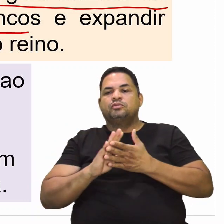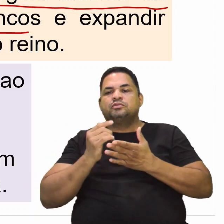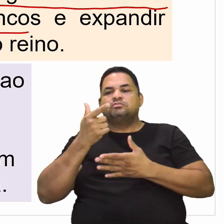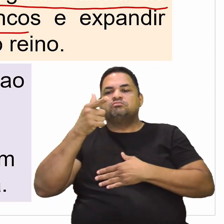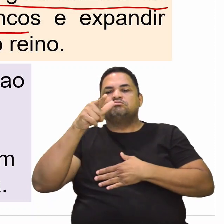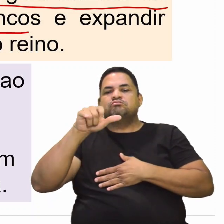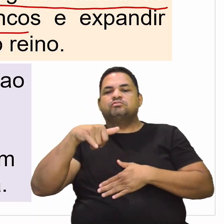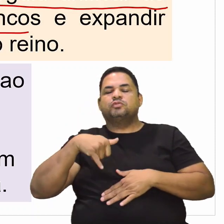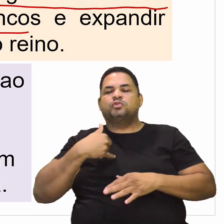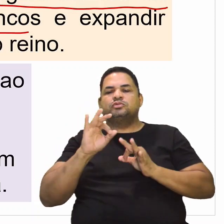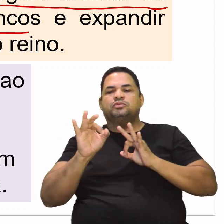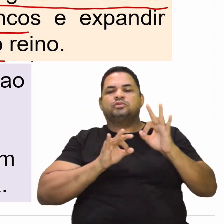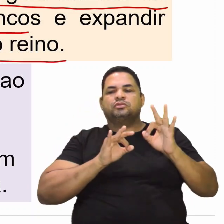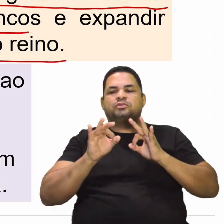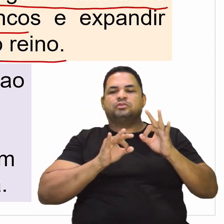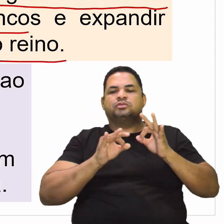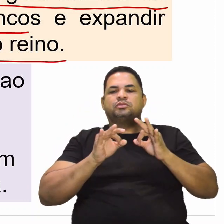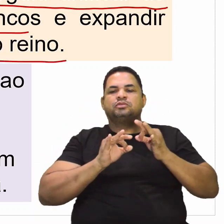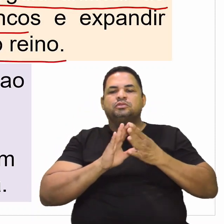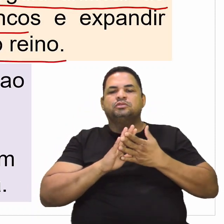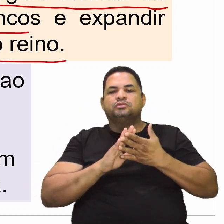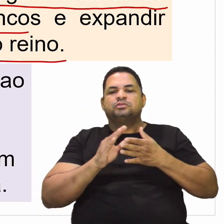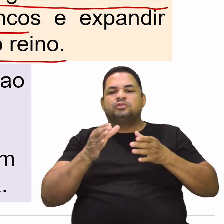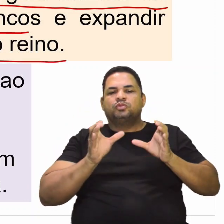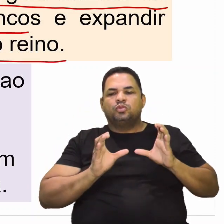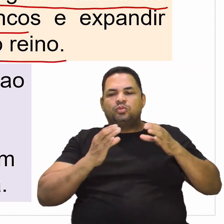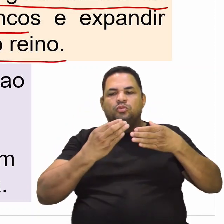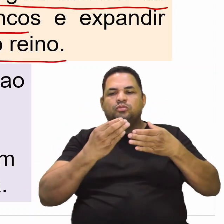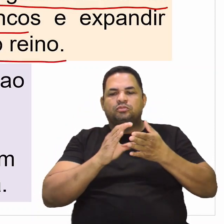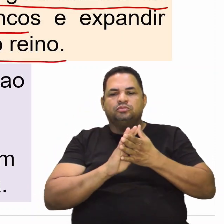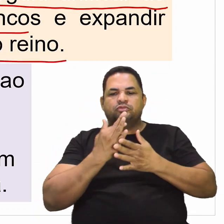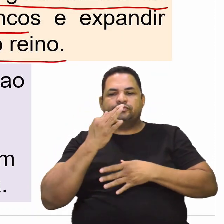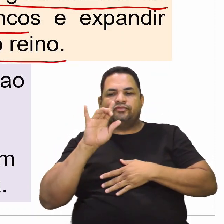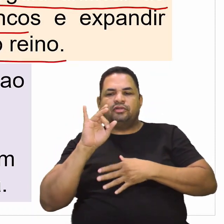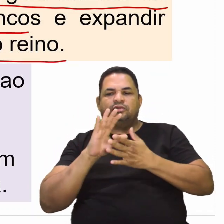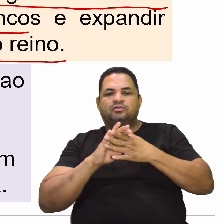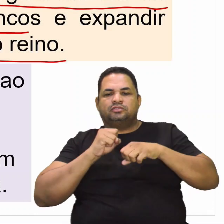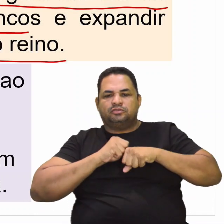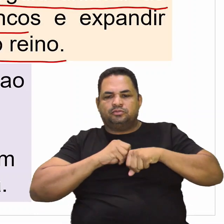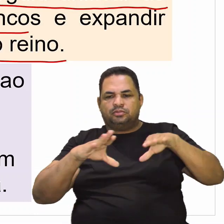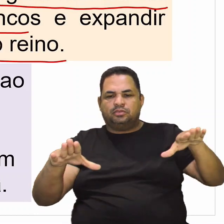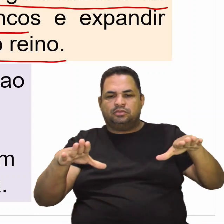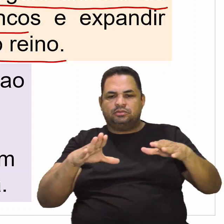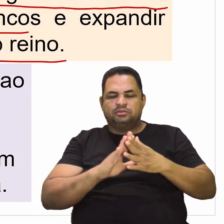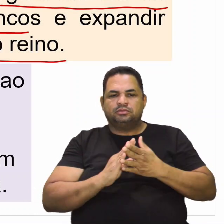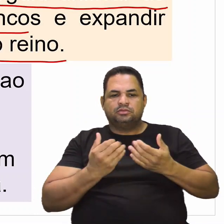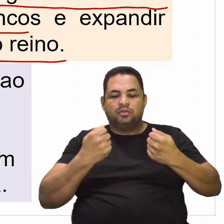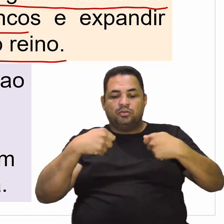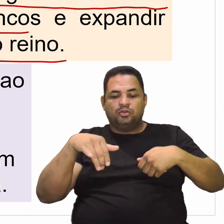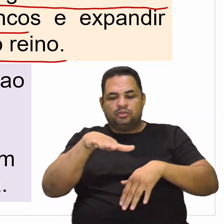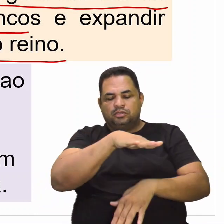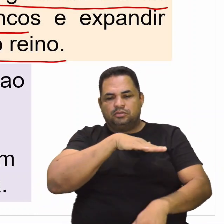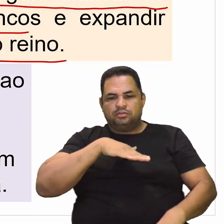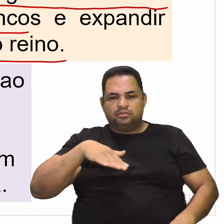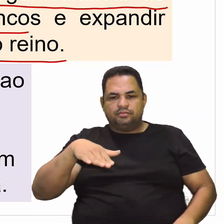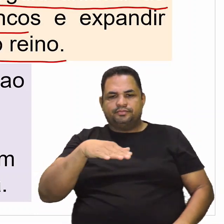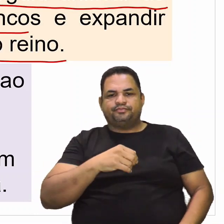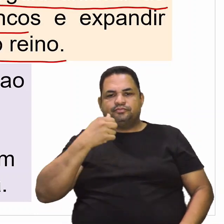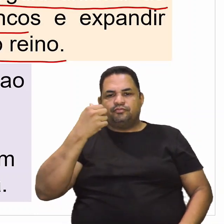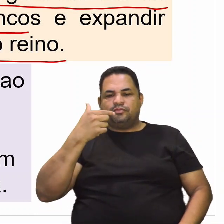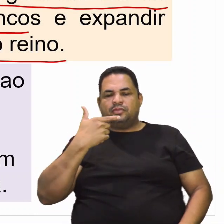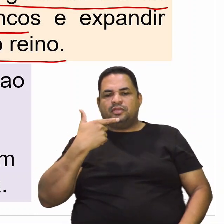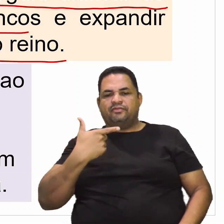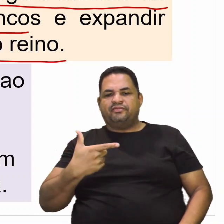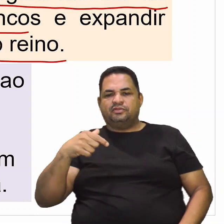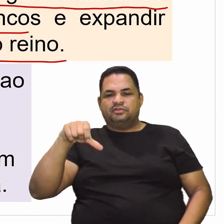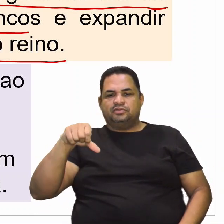francos e vai expandir os domínios do reino. Sabiam disso? Pois é. Com